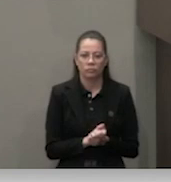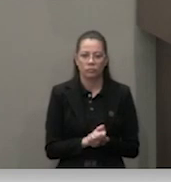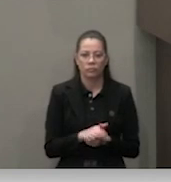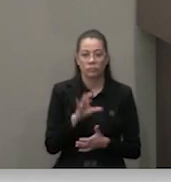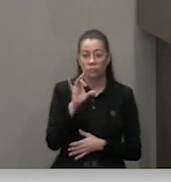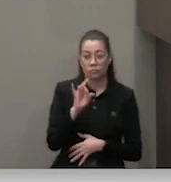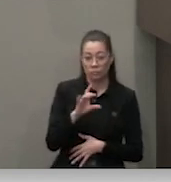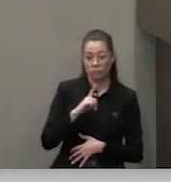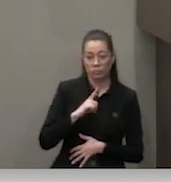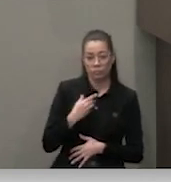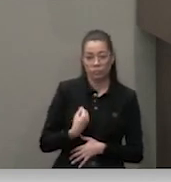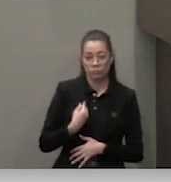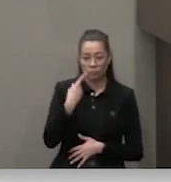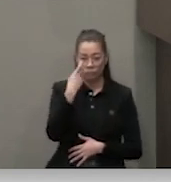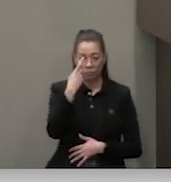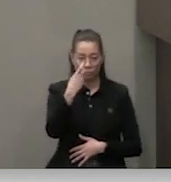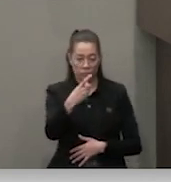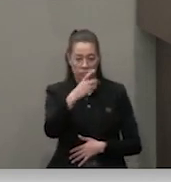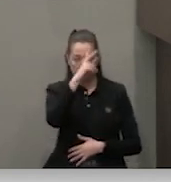interesse